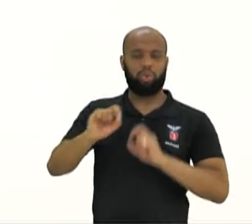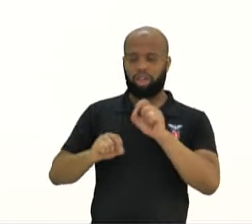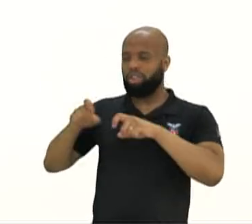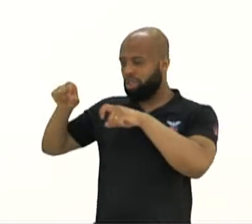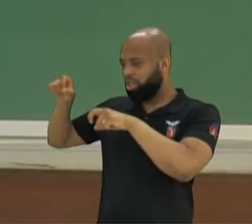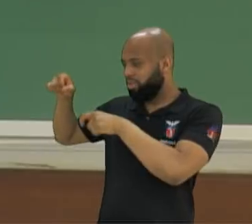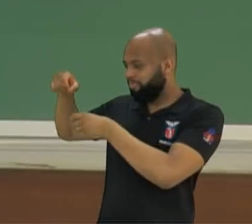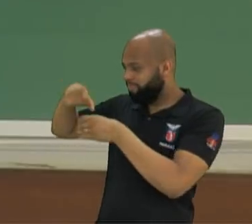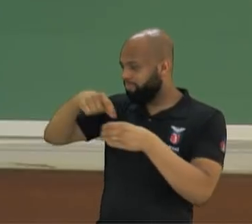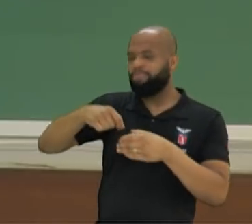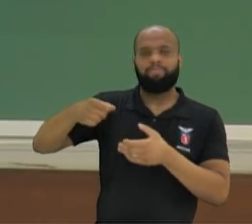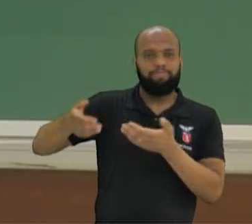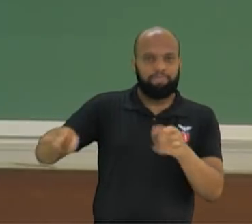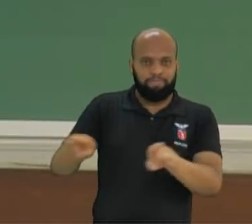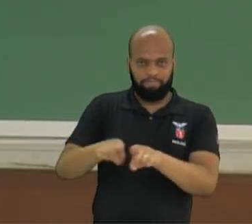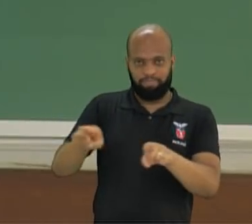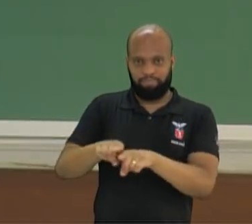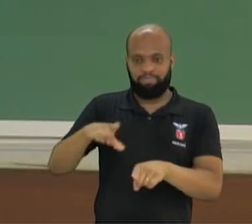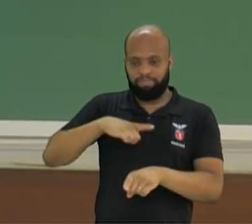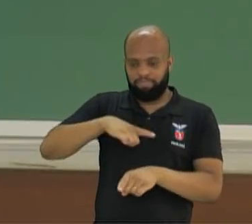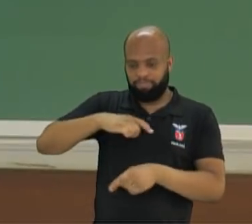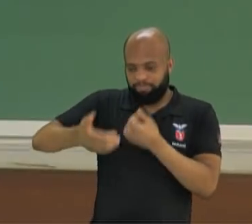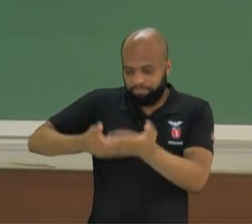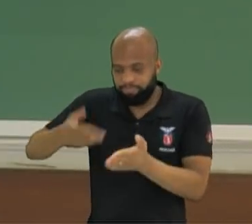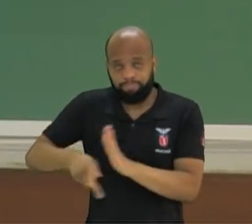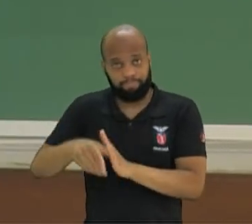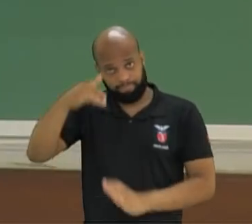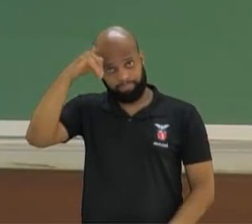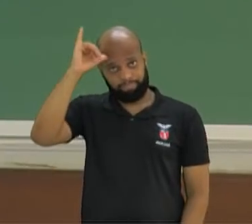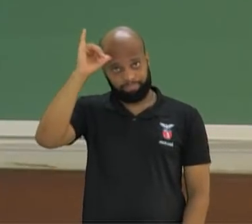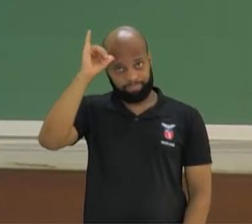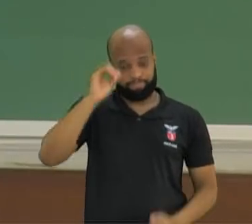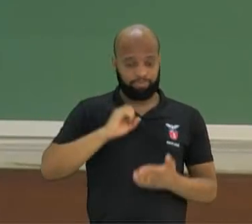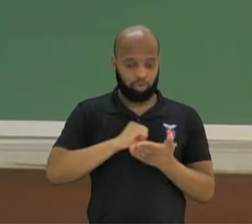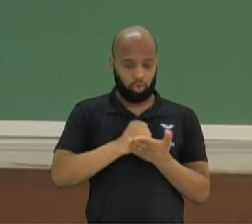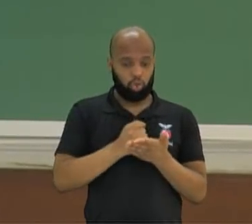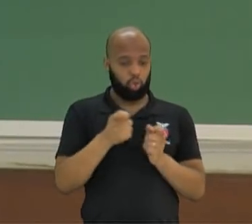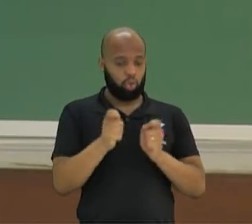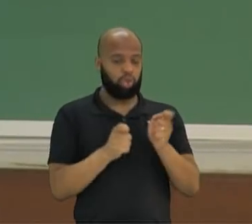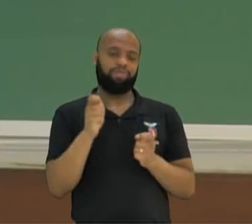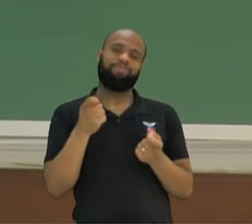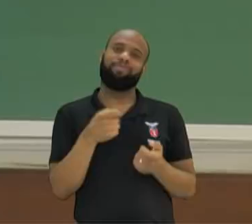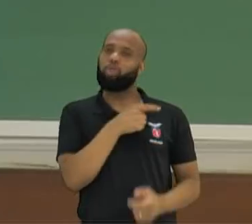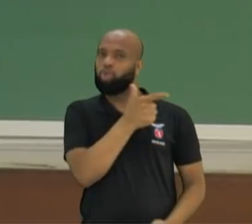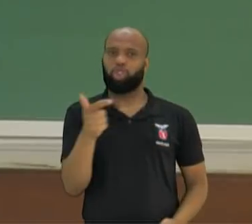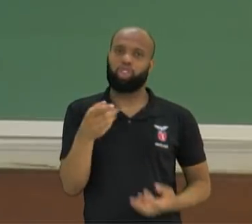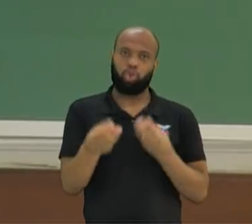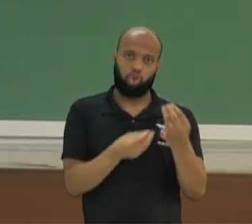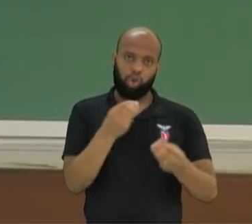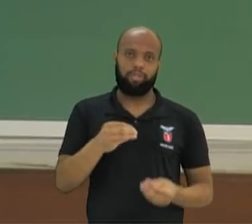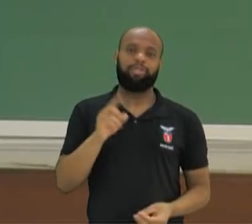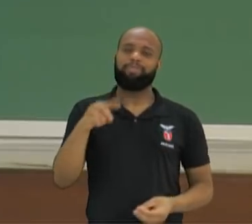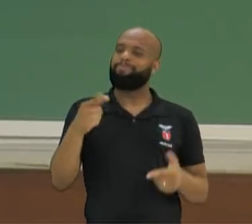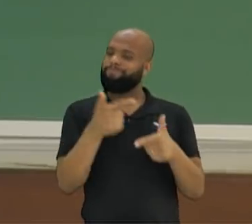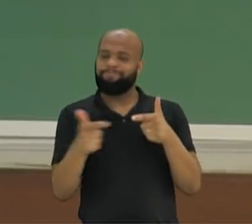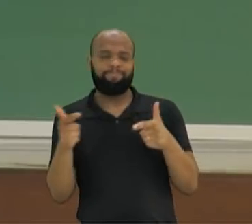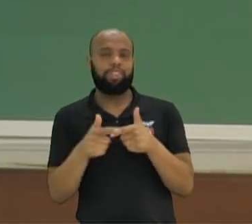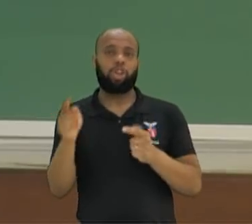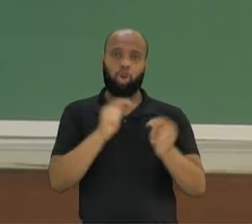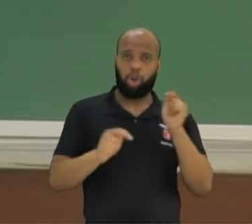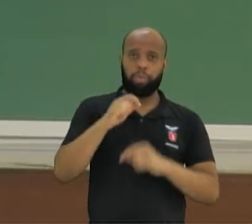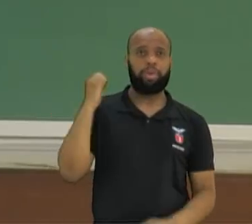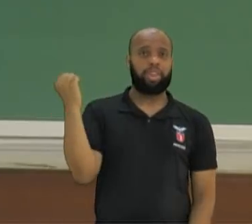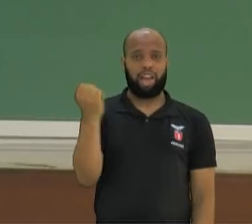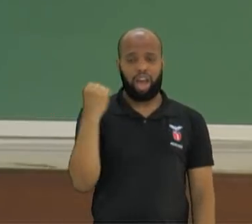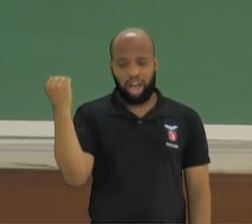os incêndios ficaram sem controle. É uma tragédia para a Austrália? Com certeza, um problema econômico